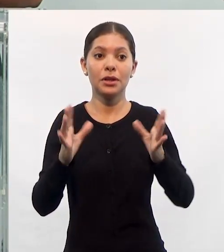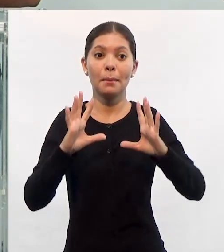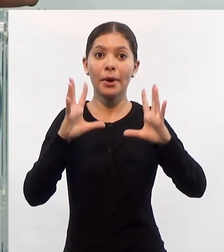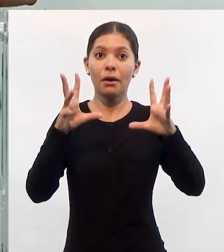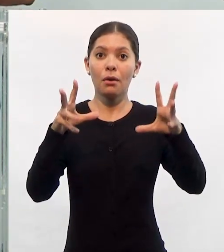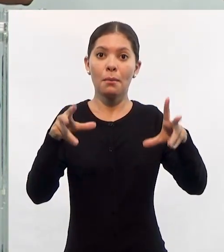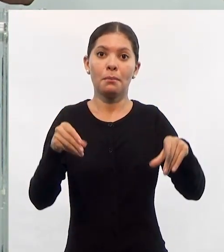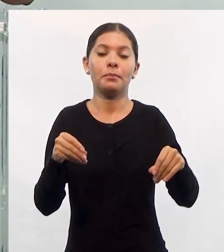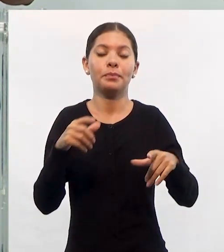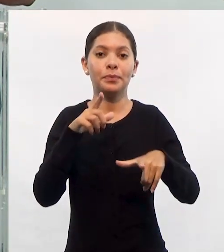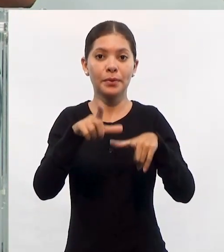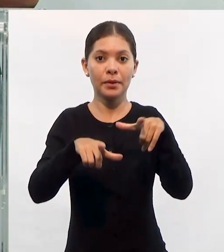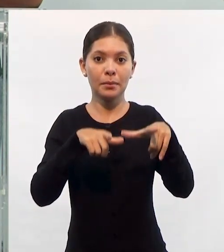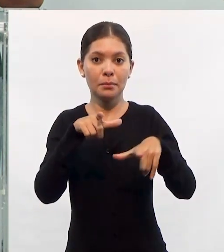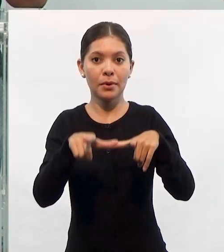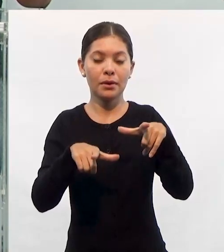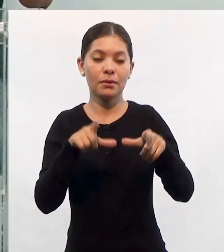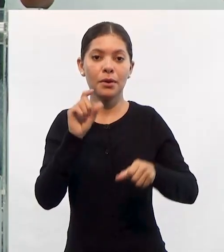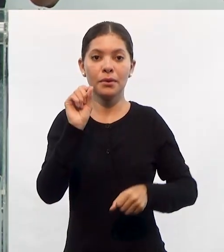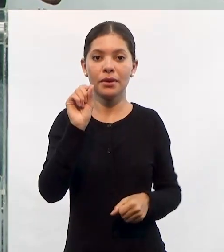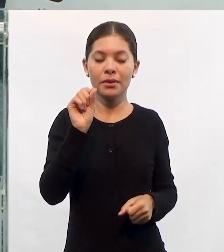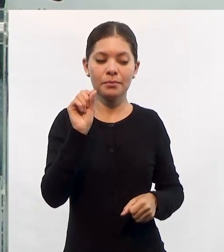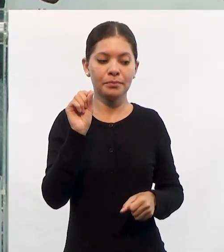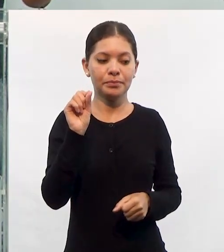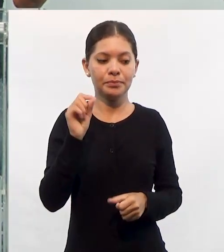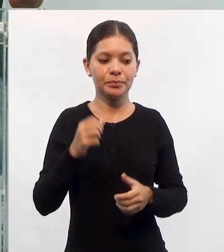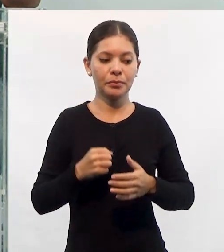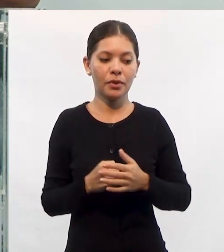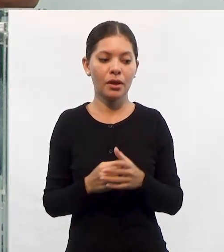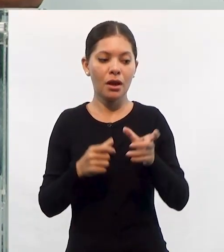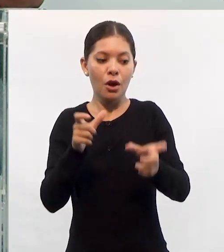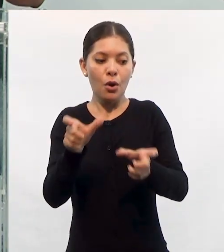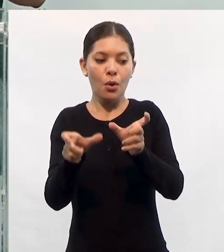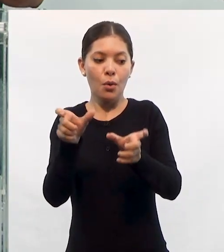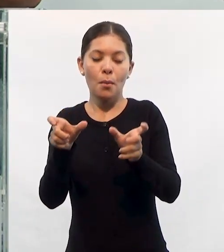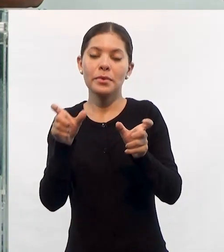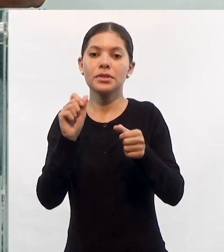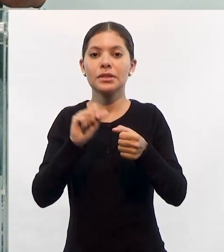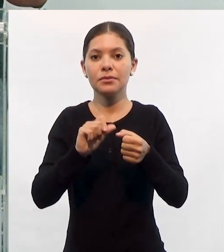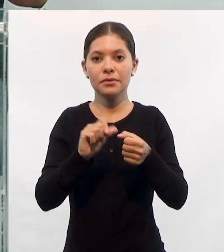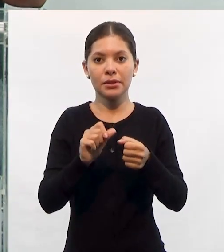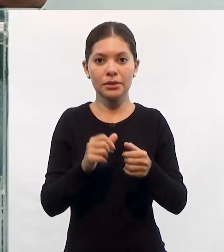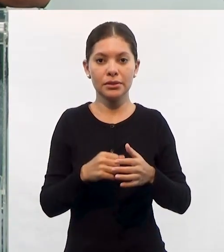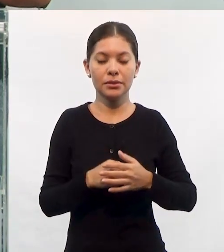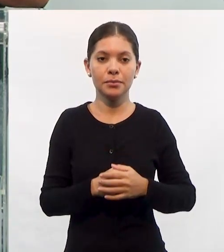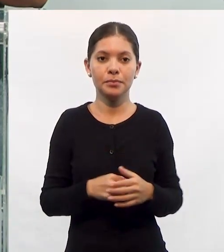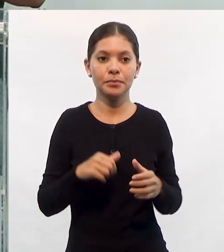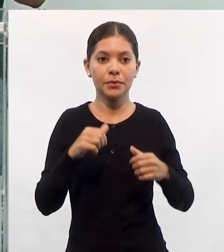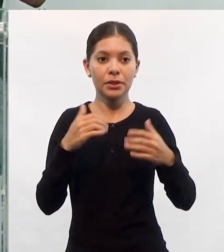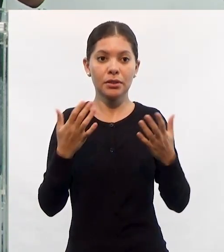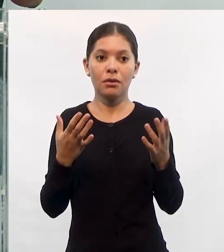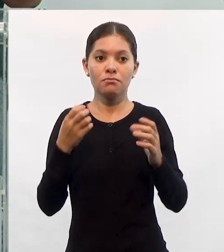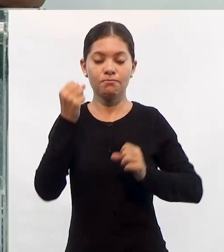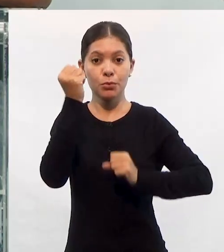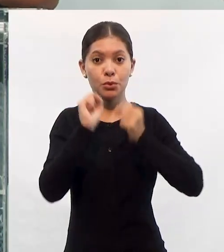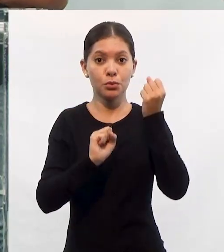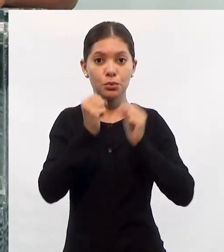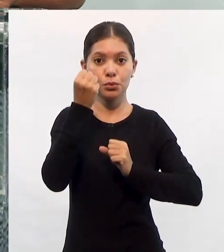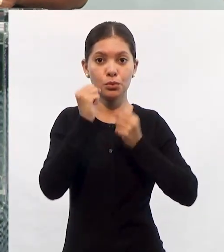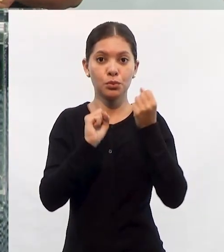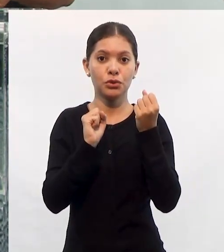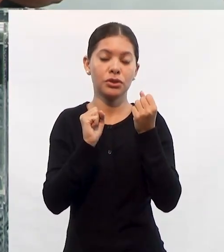maior parte do trabalho no frigorífico é realizado por homens, por pessoas. Então, essas são indústrias que têm mão de